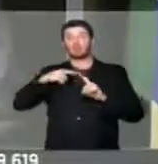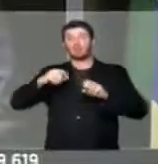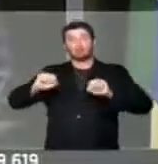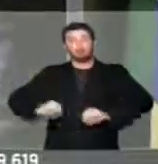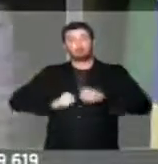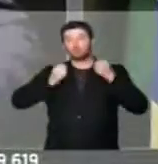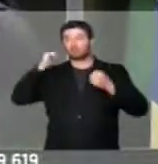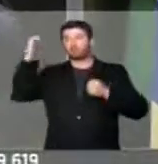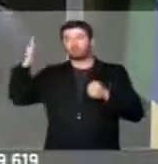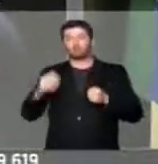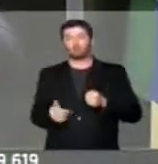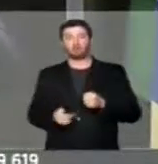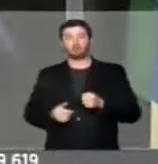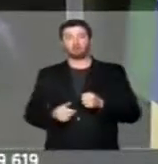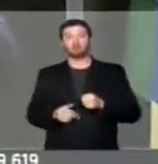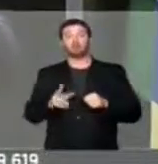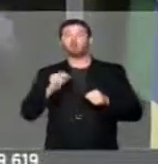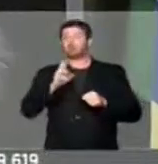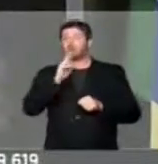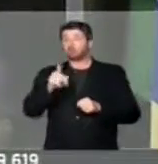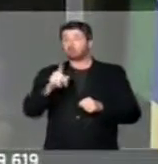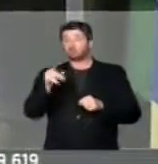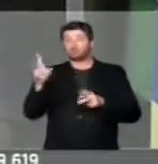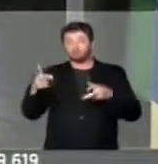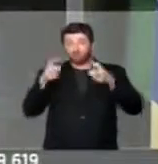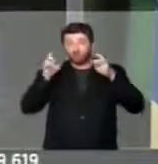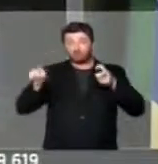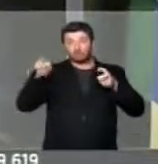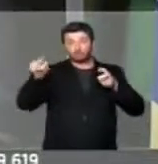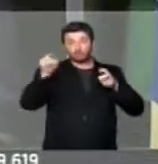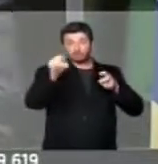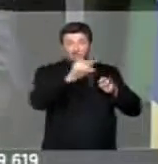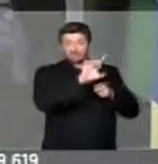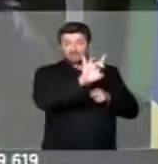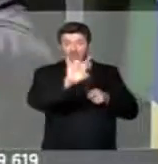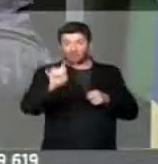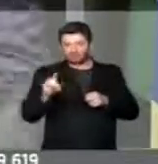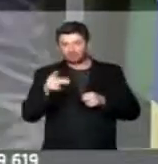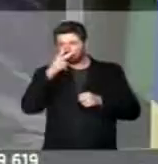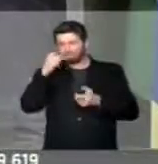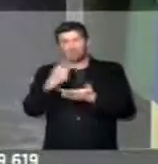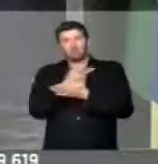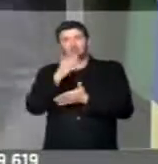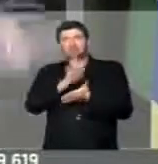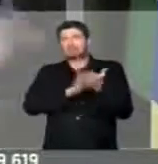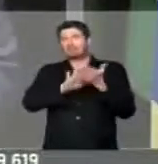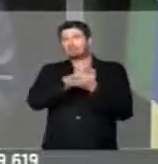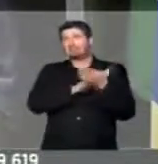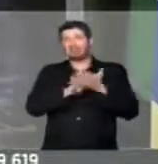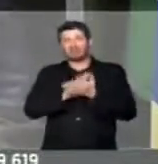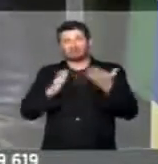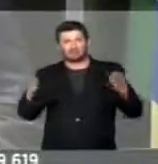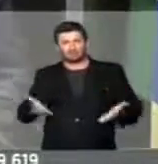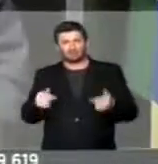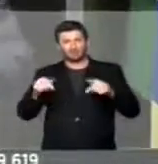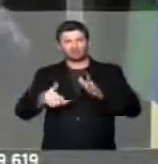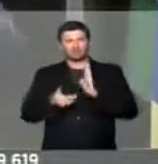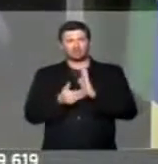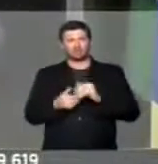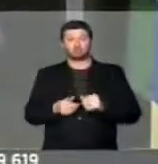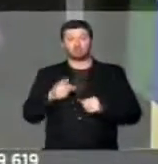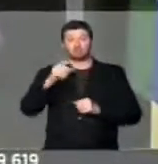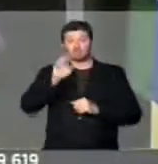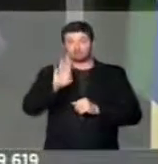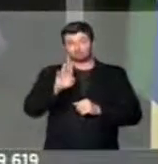fora vai responder na pobreza de cada um dos parlamentares como se nada estivesse acontecendo neste parlamento o